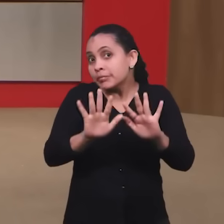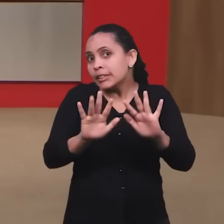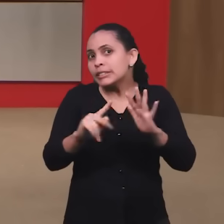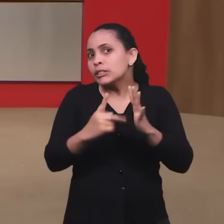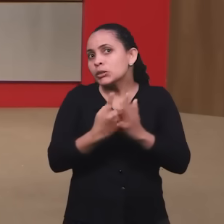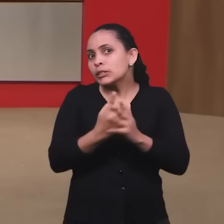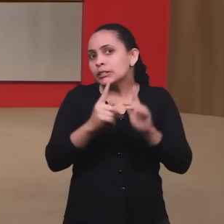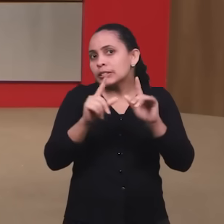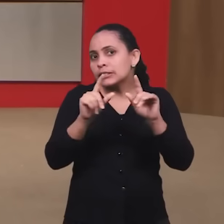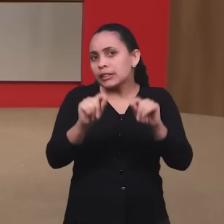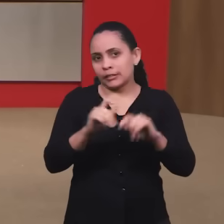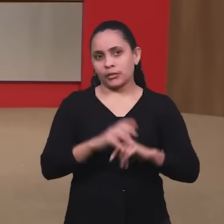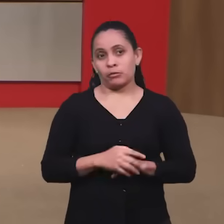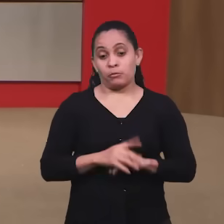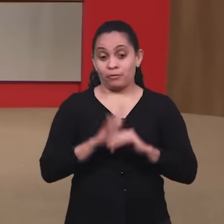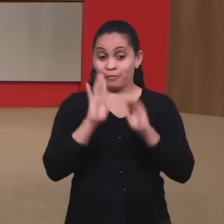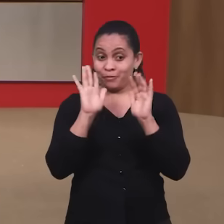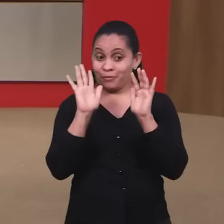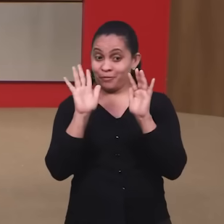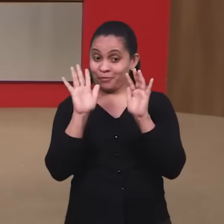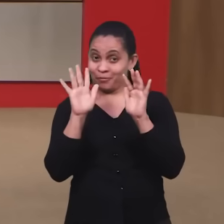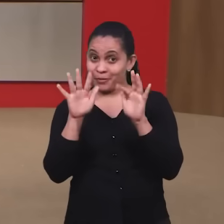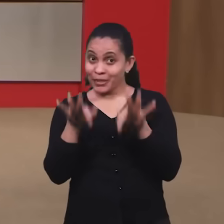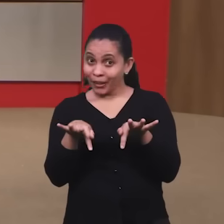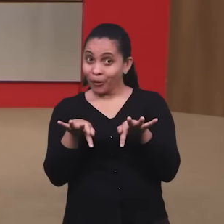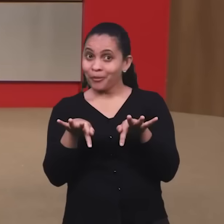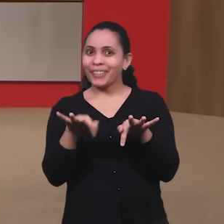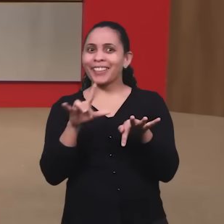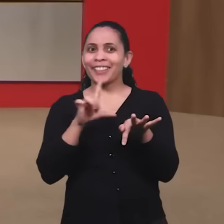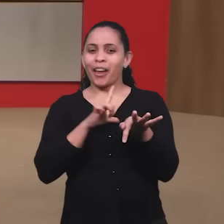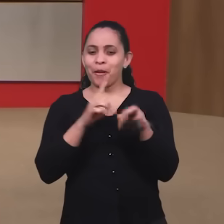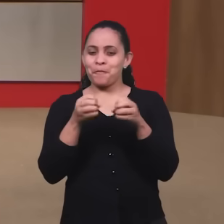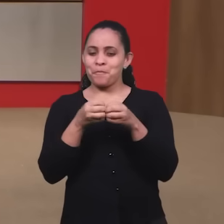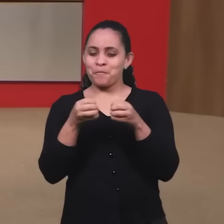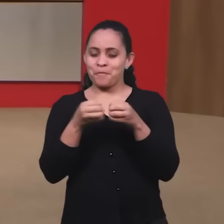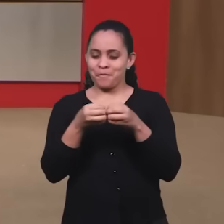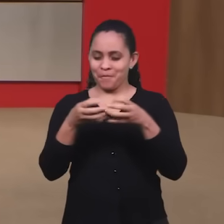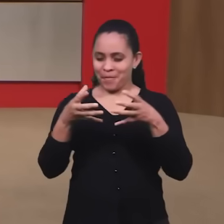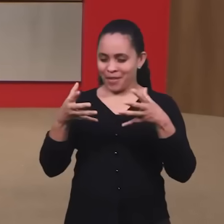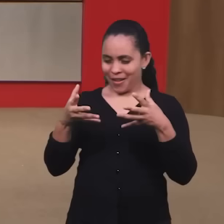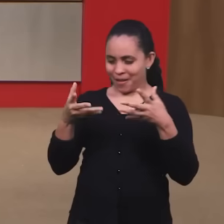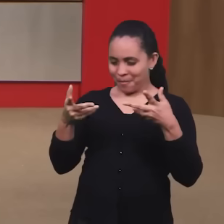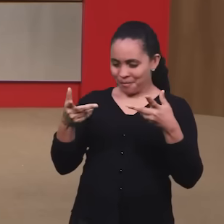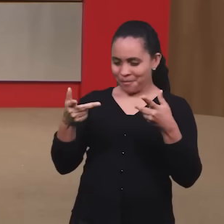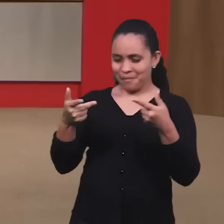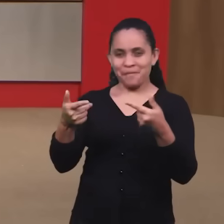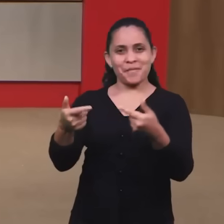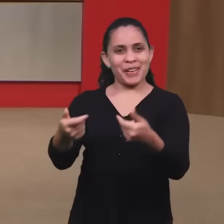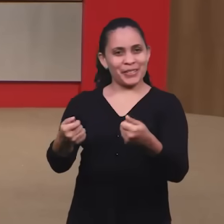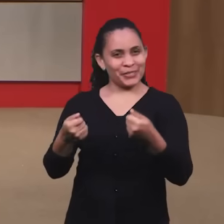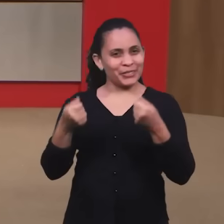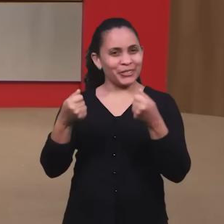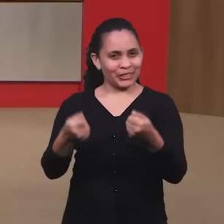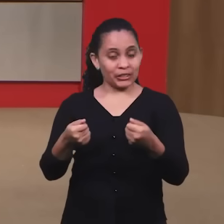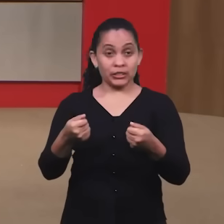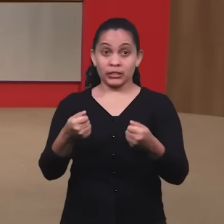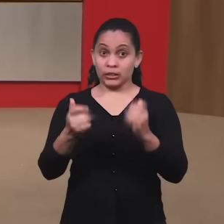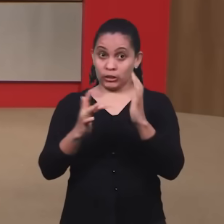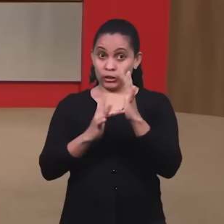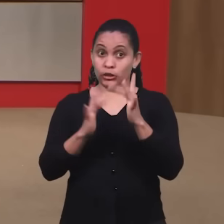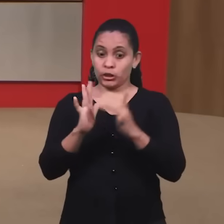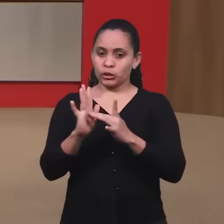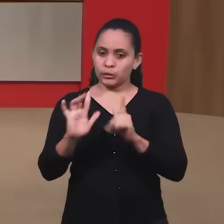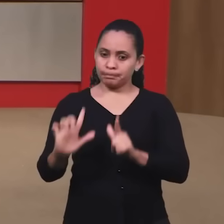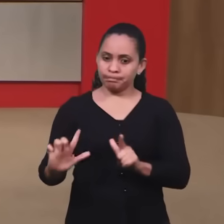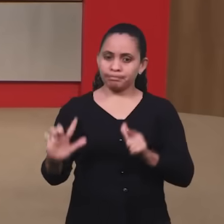mas que ela termina com um milagre, algo glorioso feito pelo Senhor